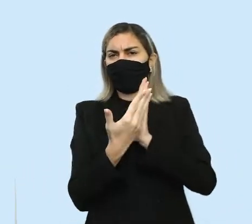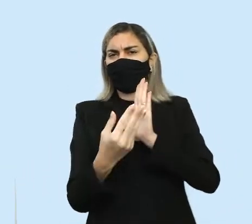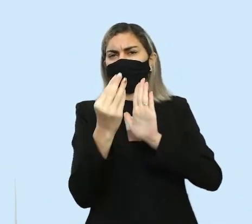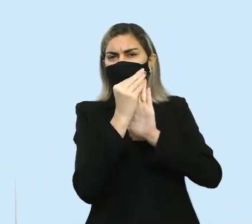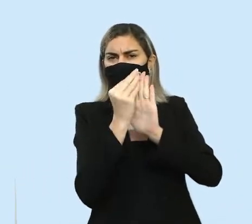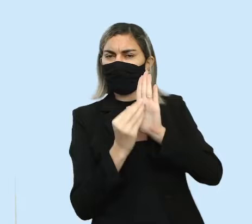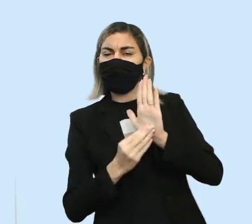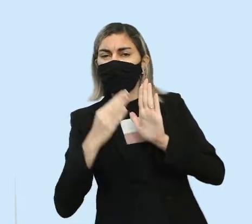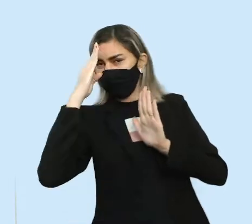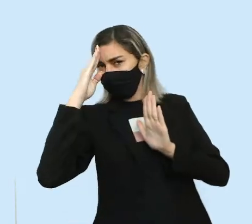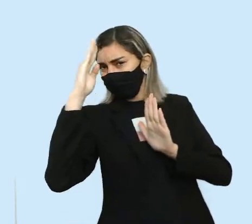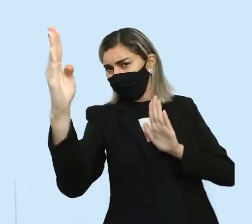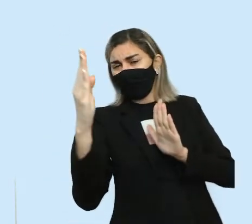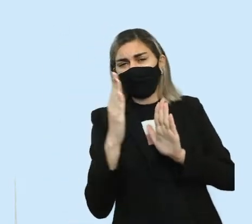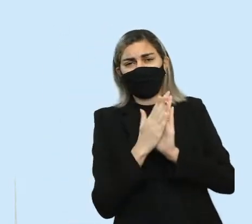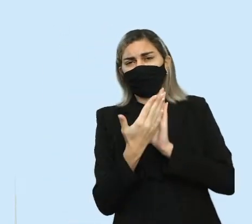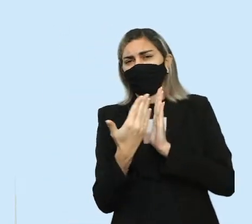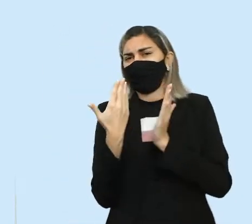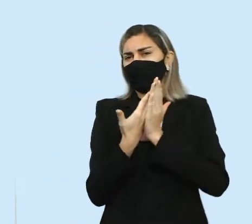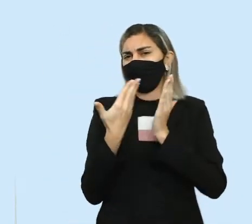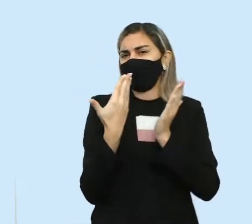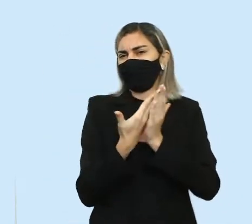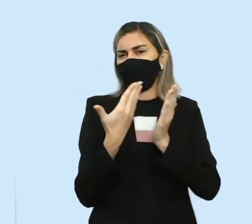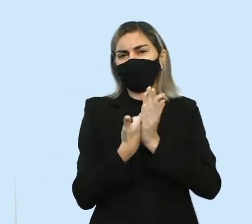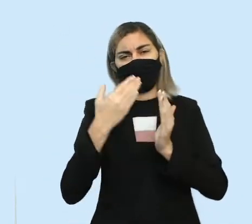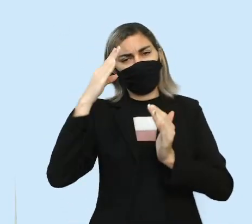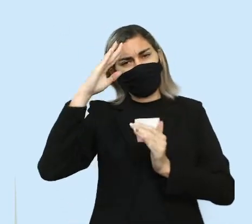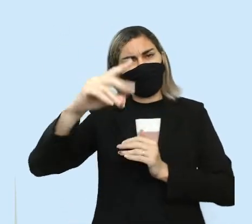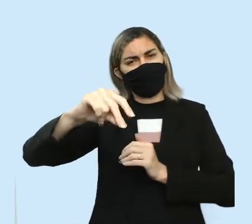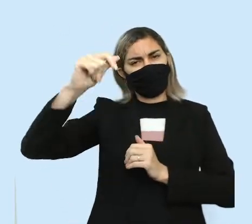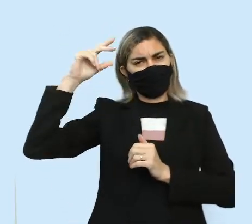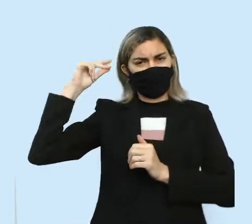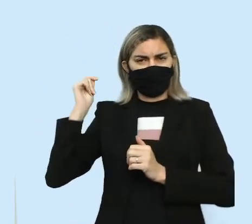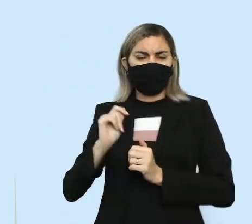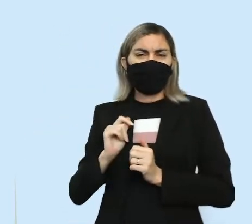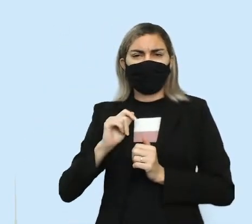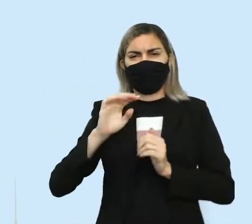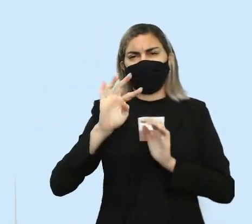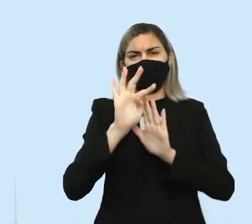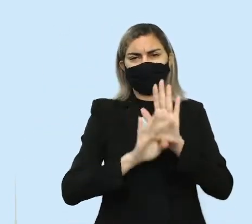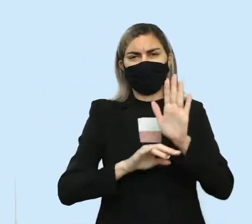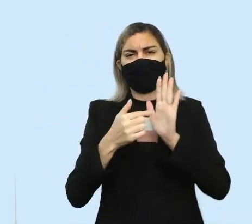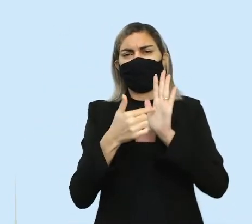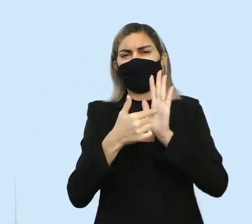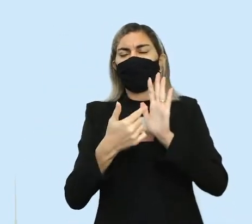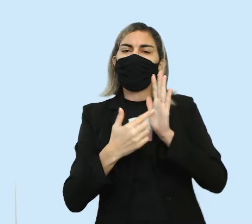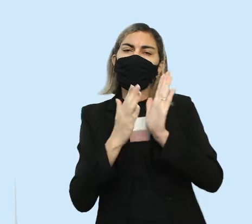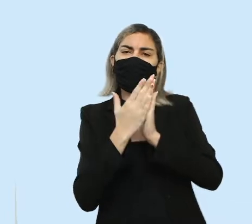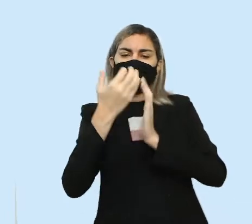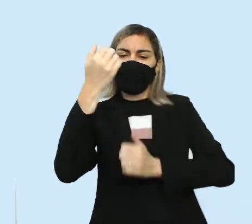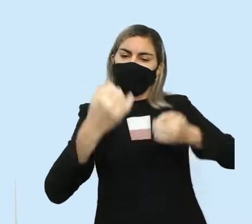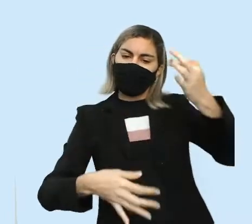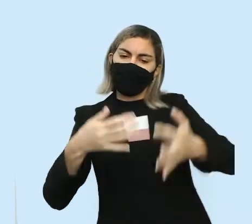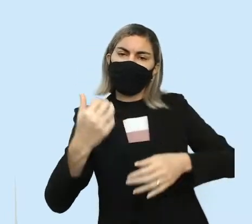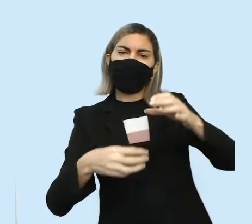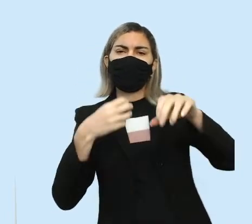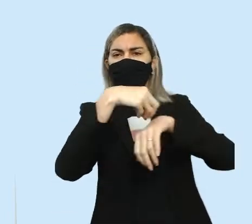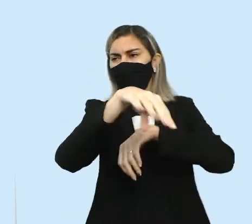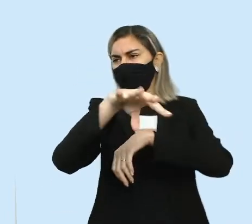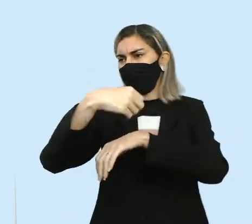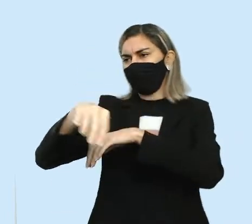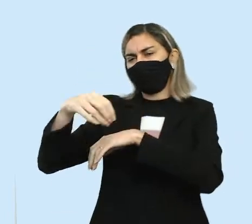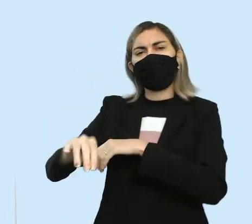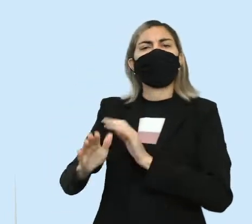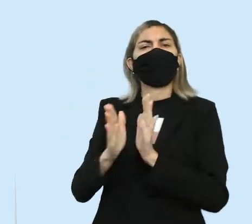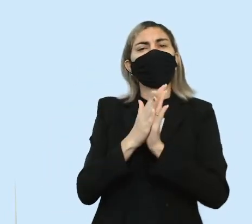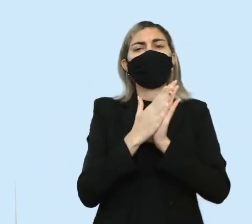são as principais fontes do estudo, principalmente do Antigo Testamento. A Bíblia narra histórias, mensagens,